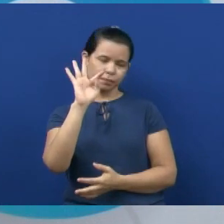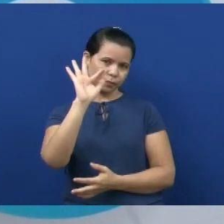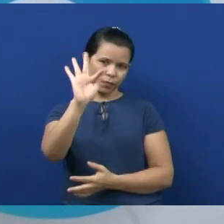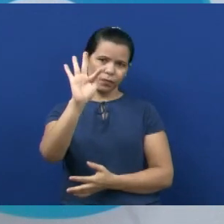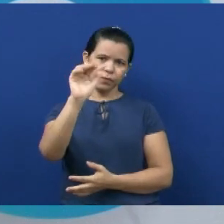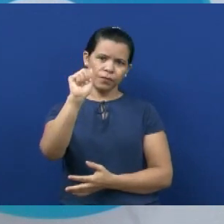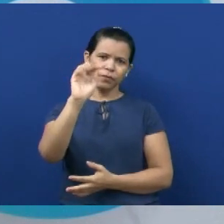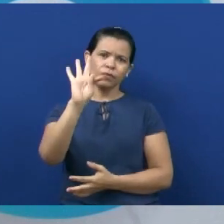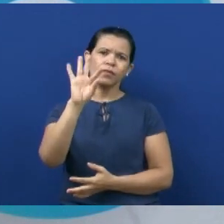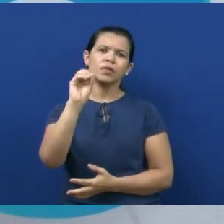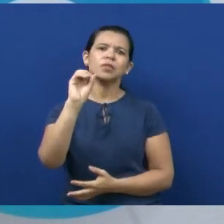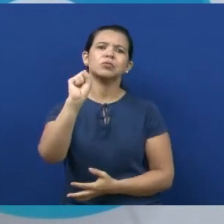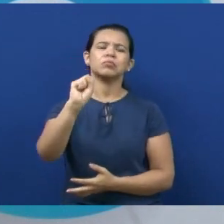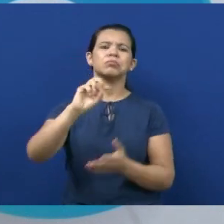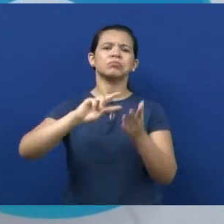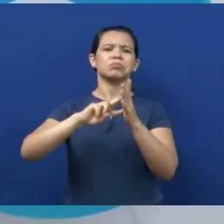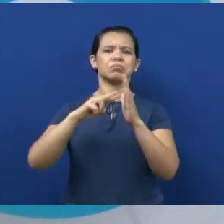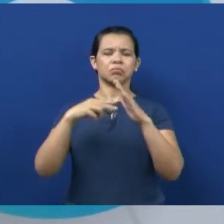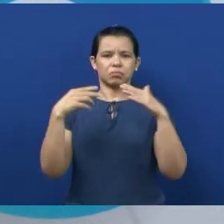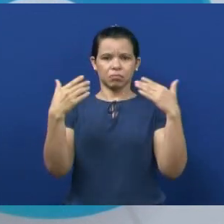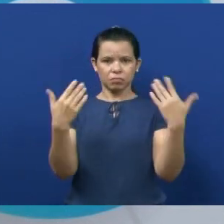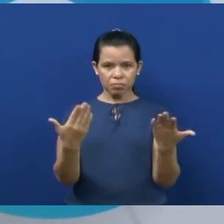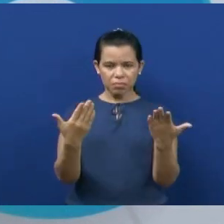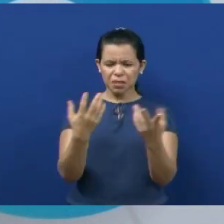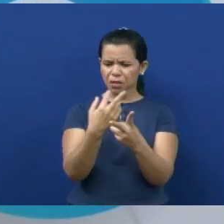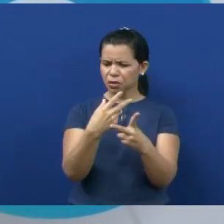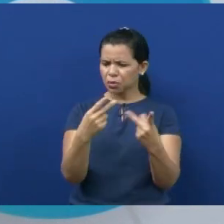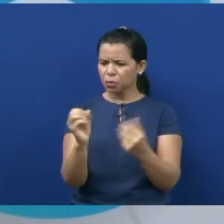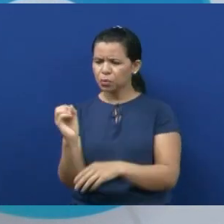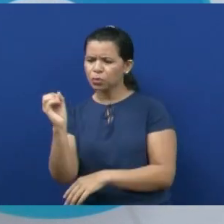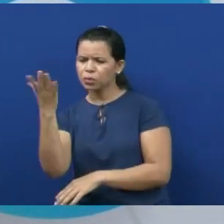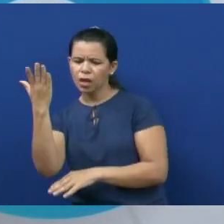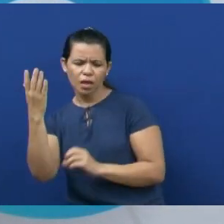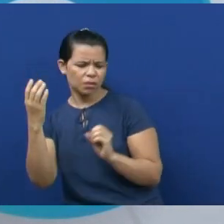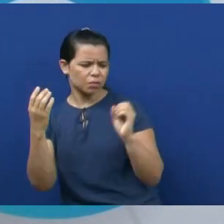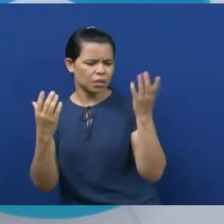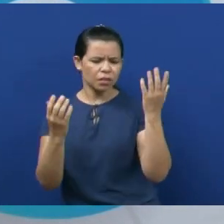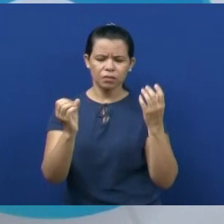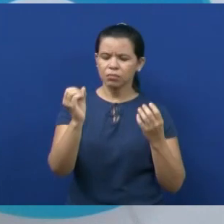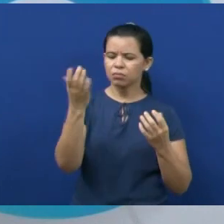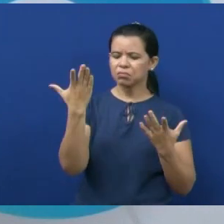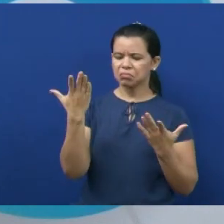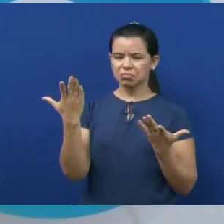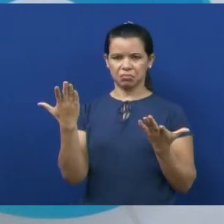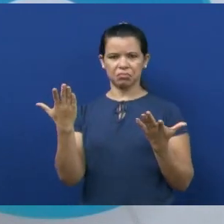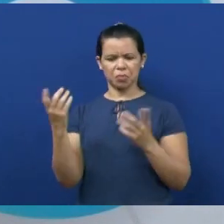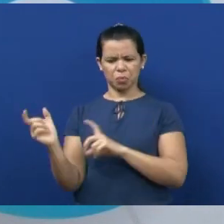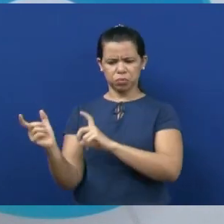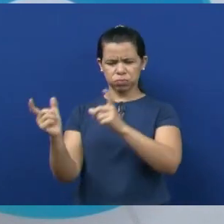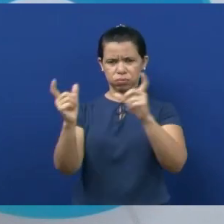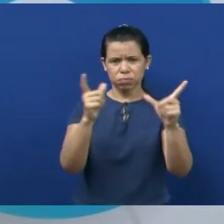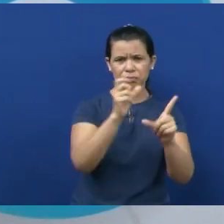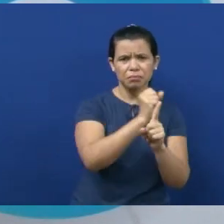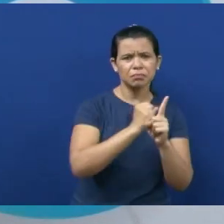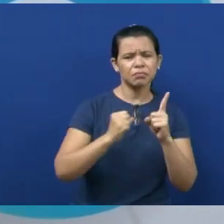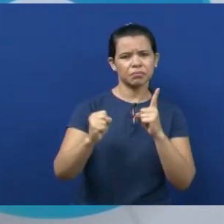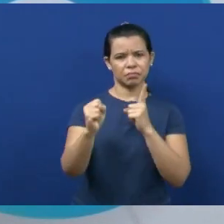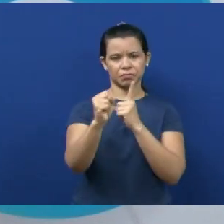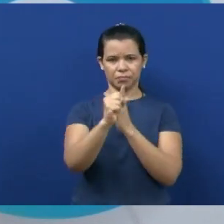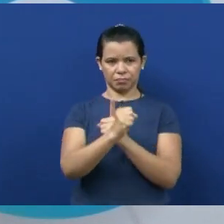nossa sociedade? São os acontecimentos, fatos marcantes dentro da nossa sociedade,